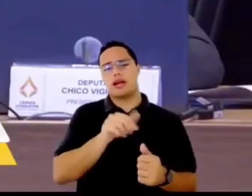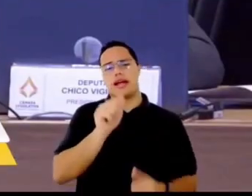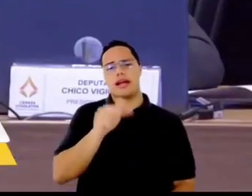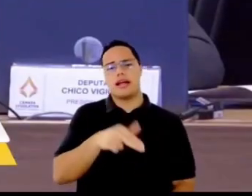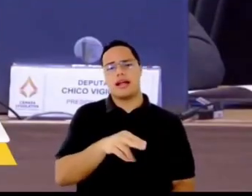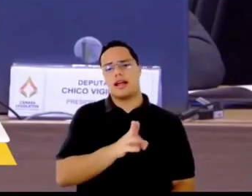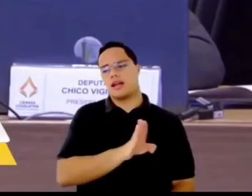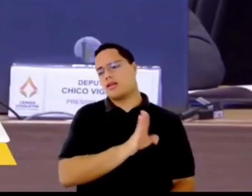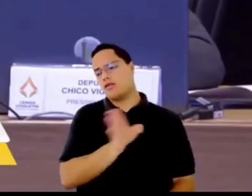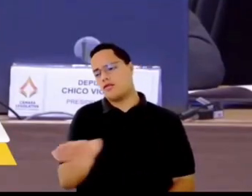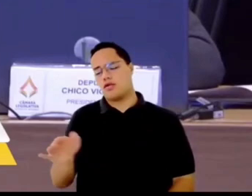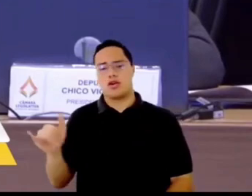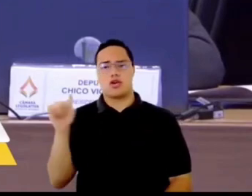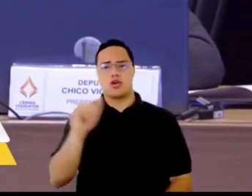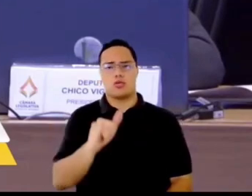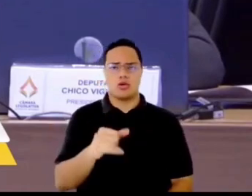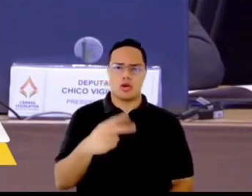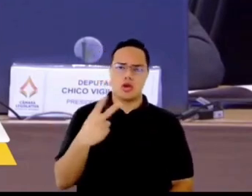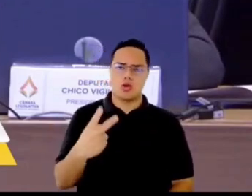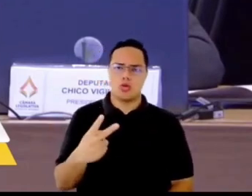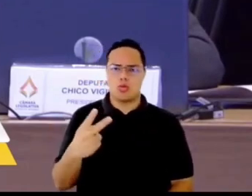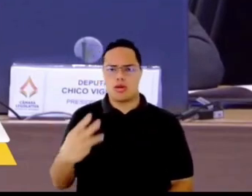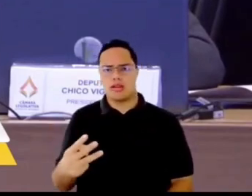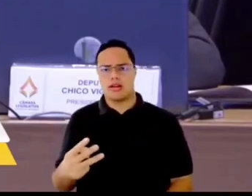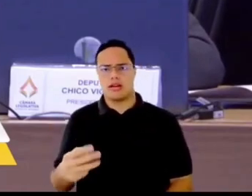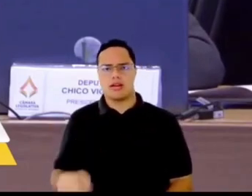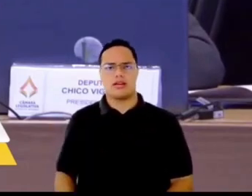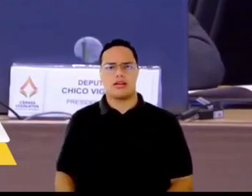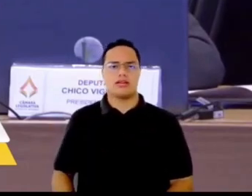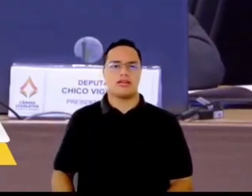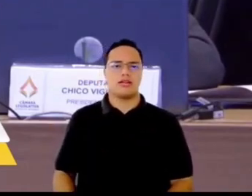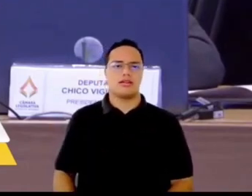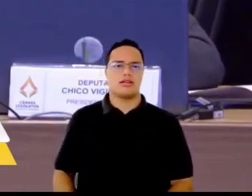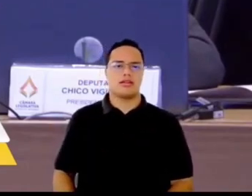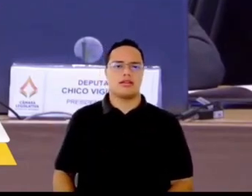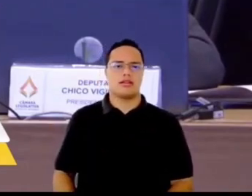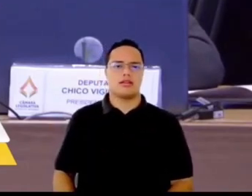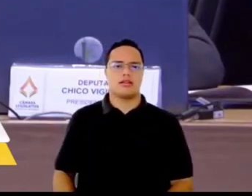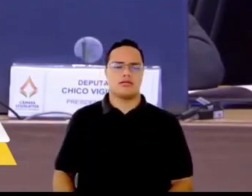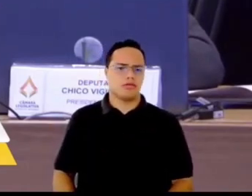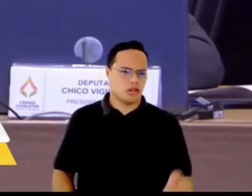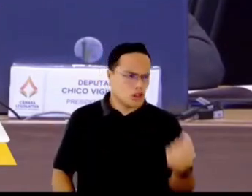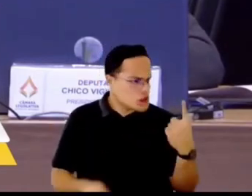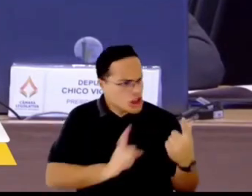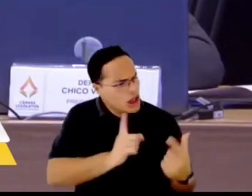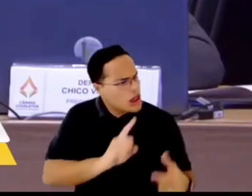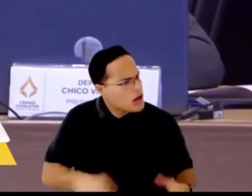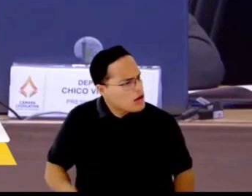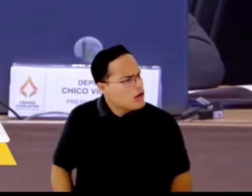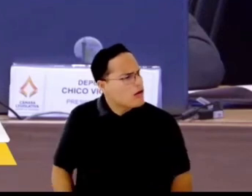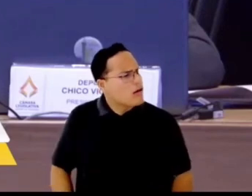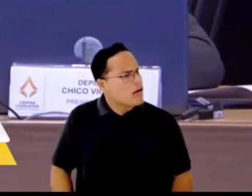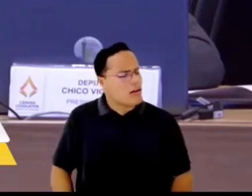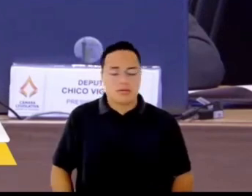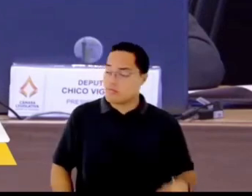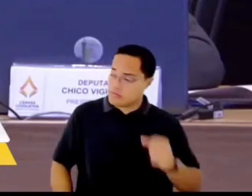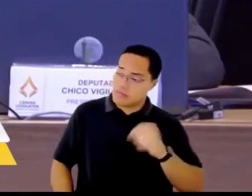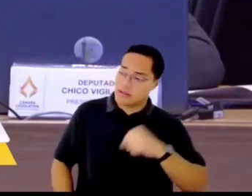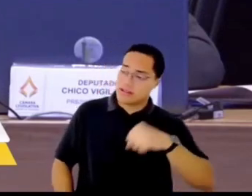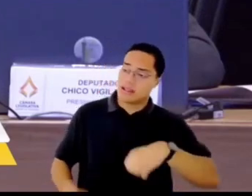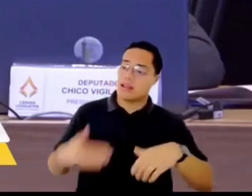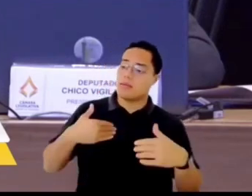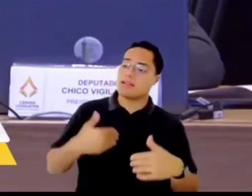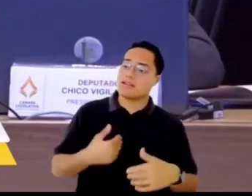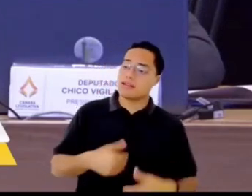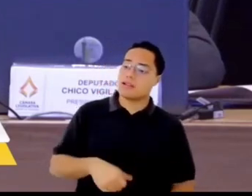Duas ou três vezes. Você não achou estranho ter que estar transportando ele três vezes? Achei, sim, senhor. Só que eu não tinha como expulsá-lo do veículo, a não ser que